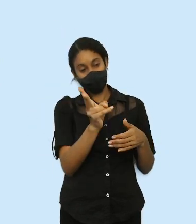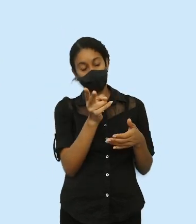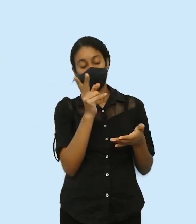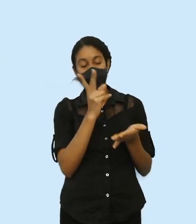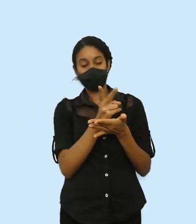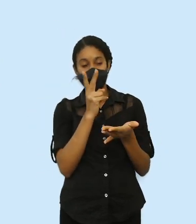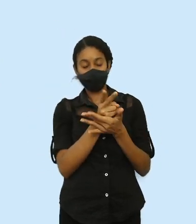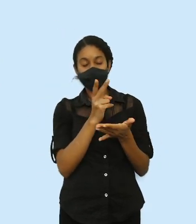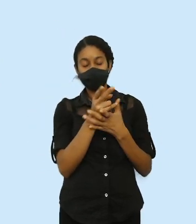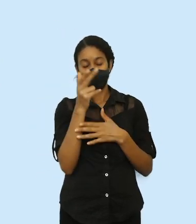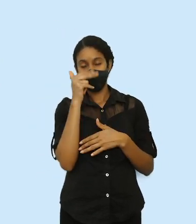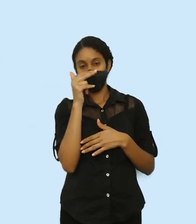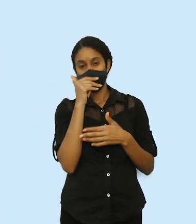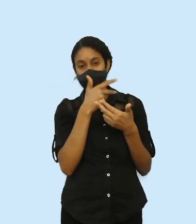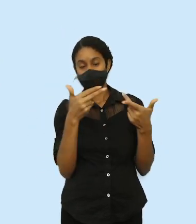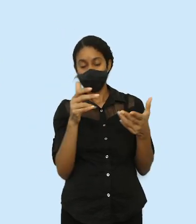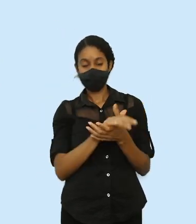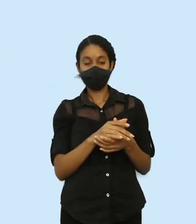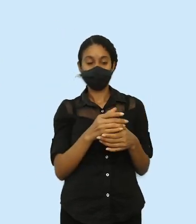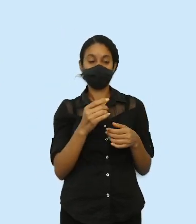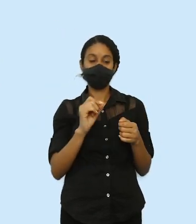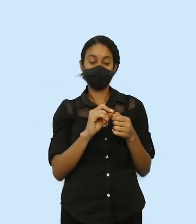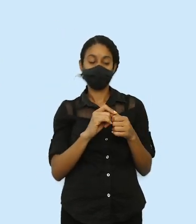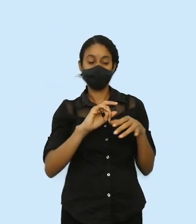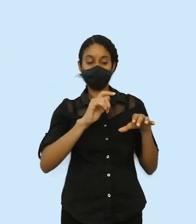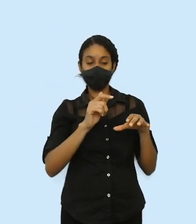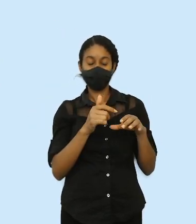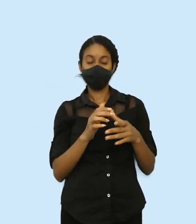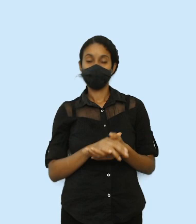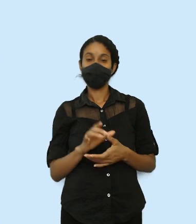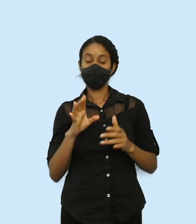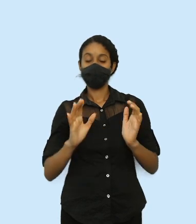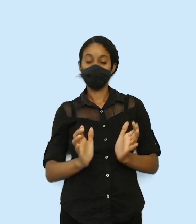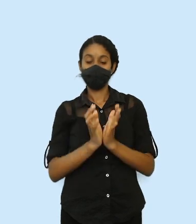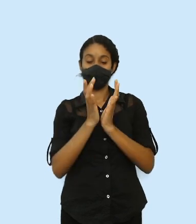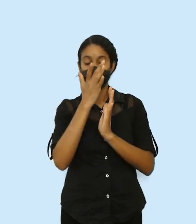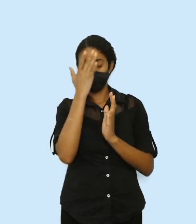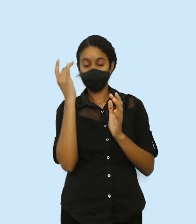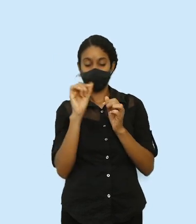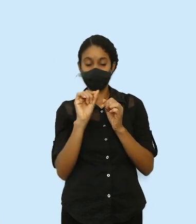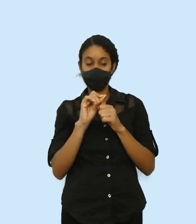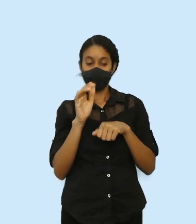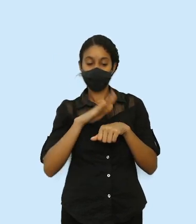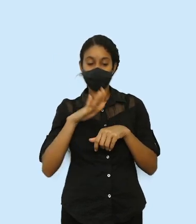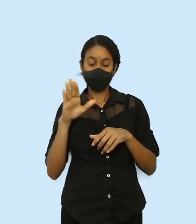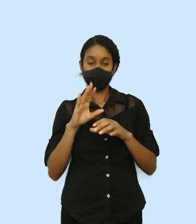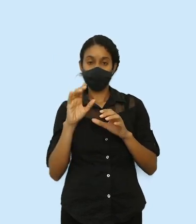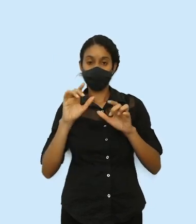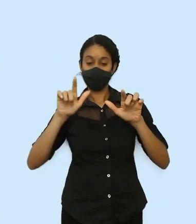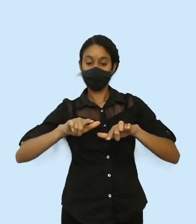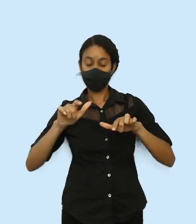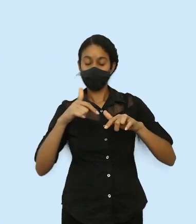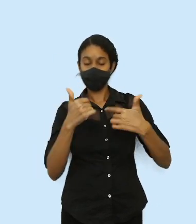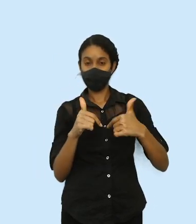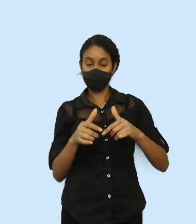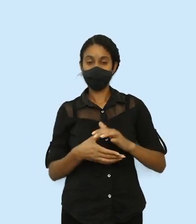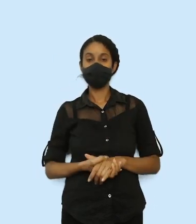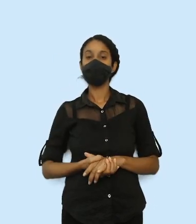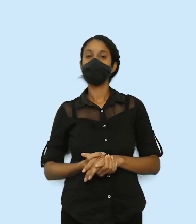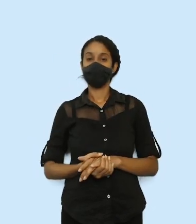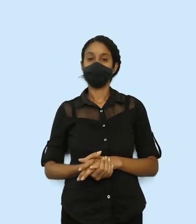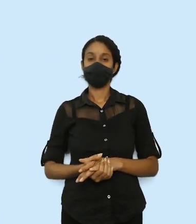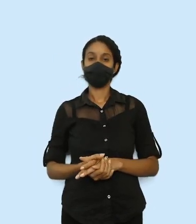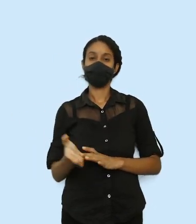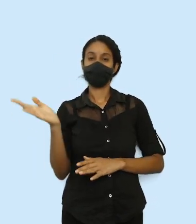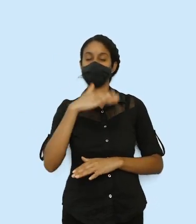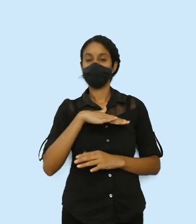reprodução dos movimentos e a premiação àqueles que tivessem um grande rendimento em seu trabalho. Tá certo?